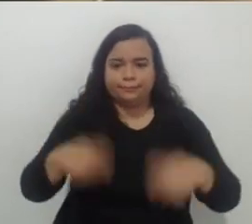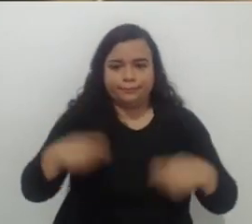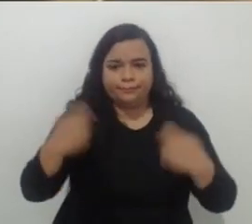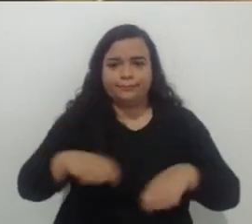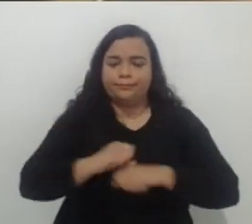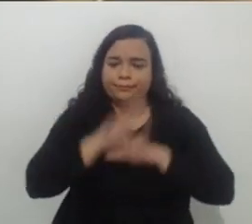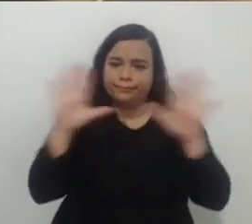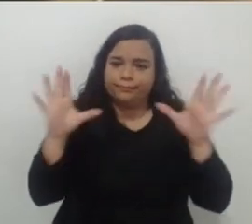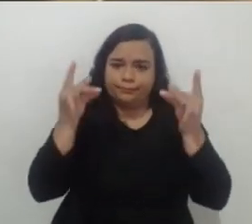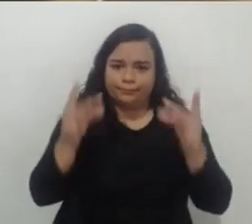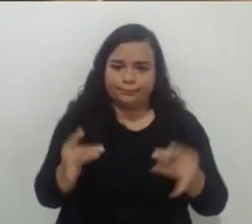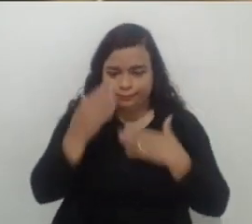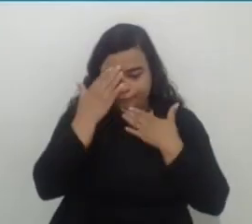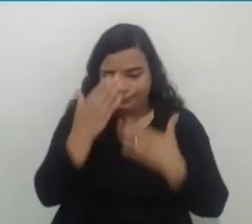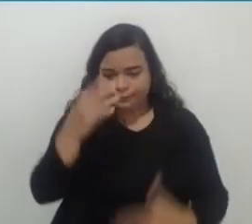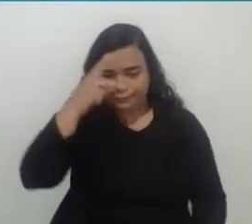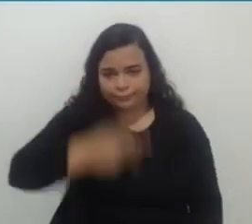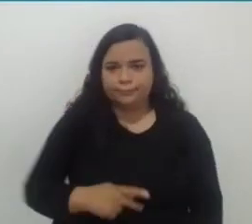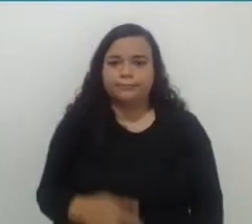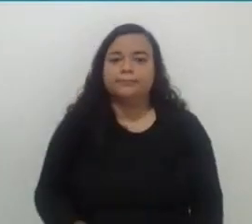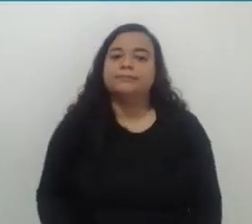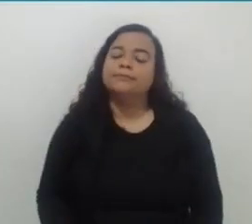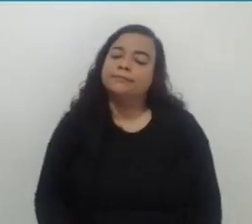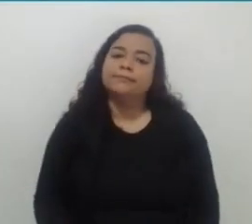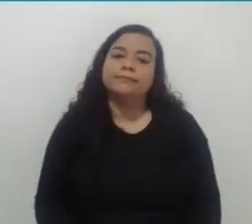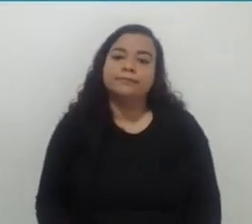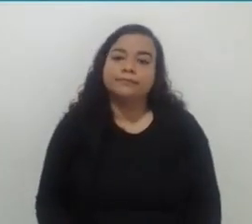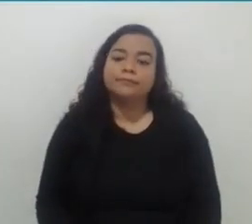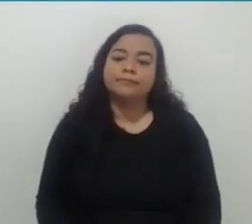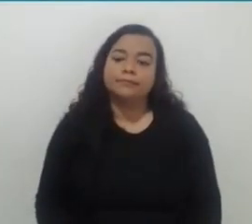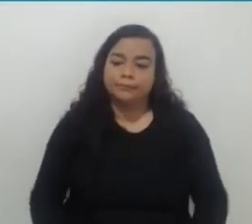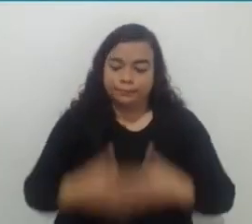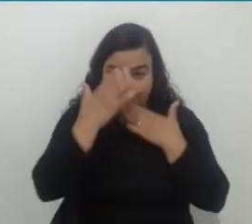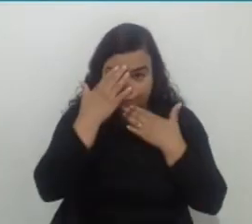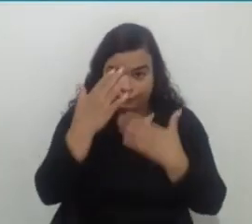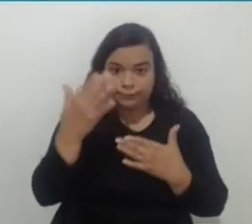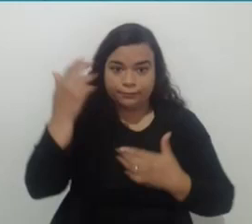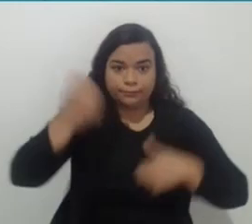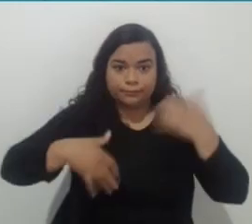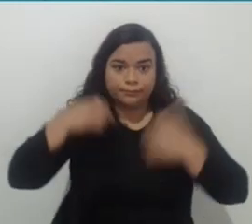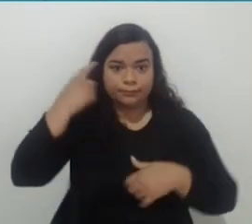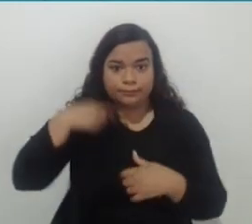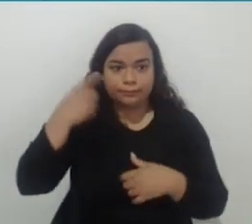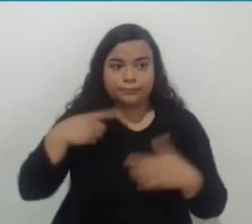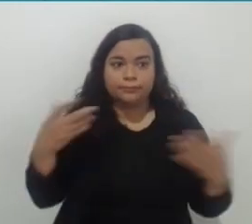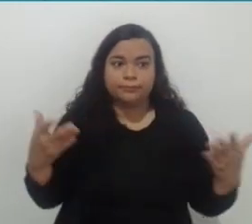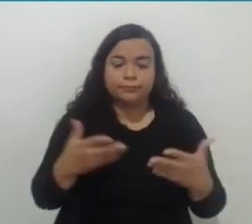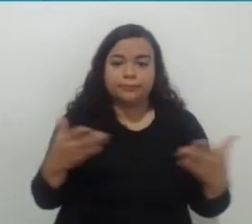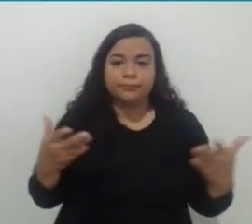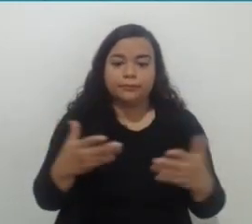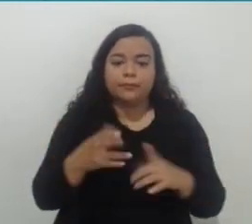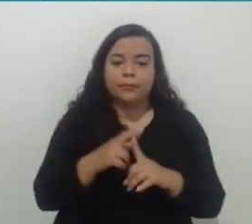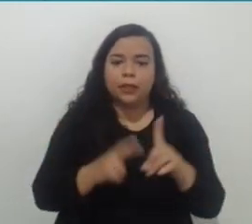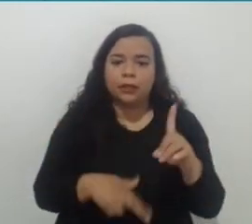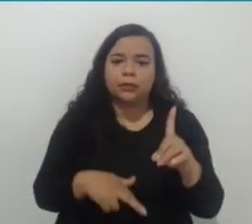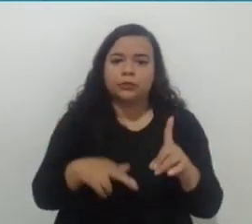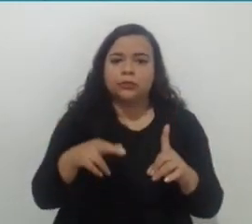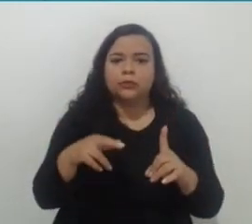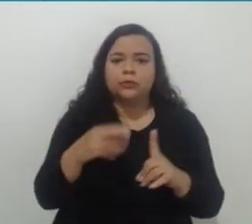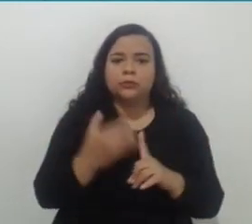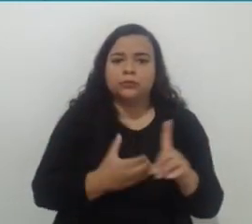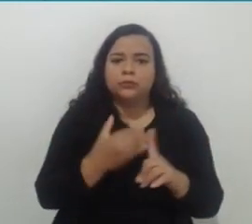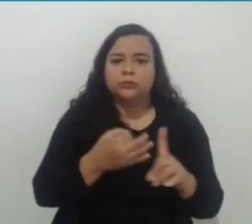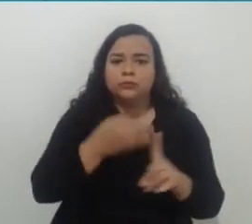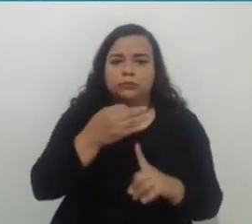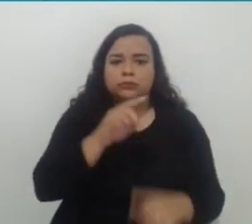fato. Muito obrigado, presidente. Agradeço aos dois advogados. Passo a palavra à relatora, a dona Zeneide.